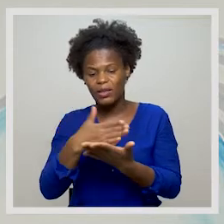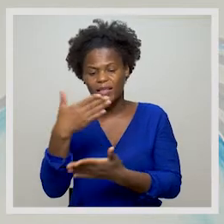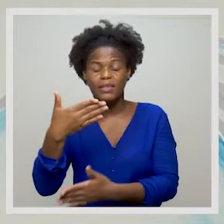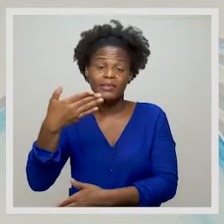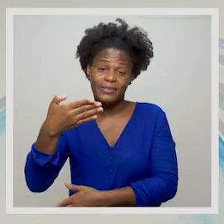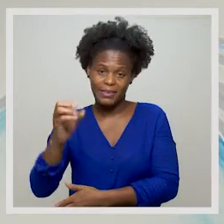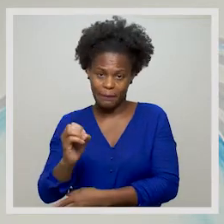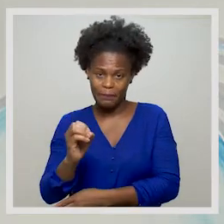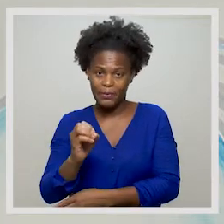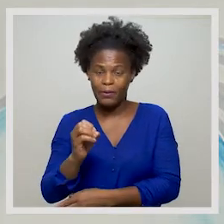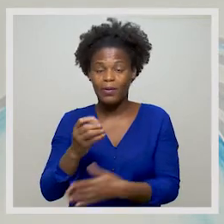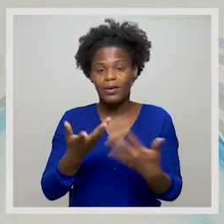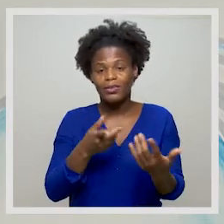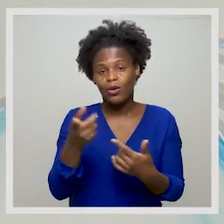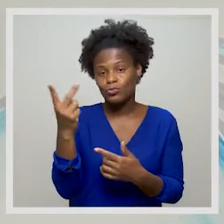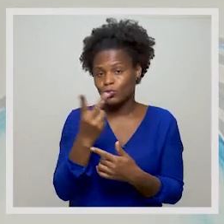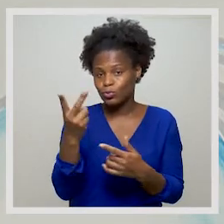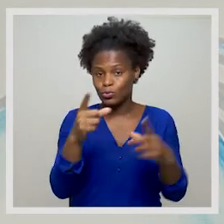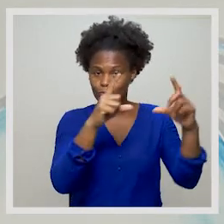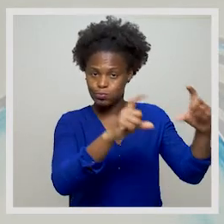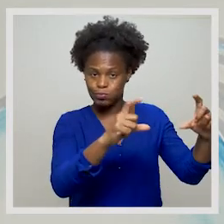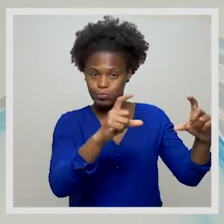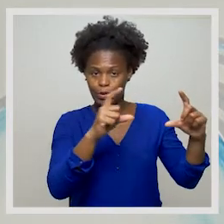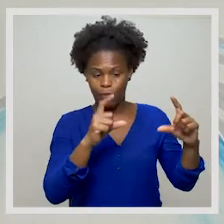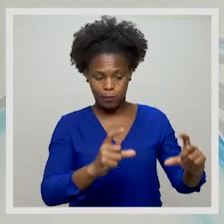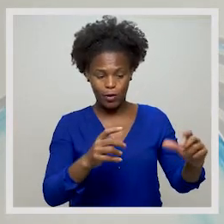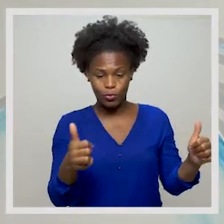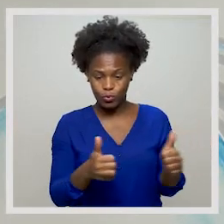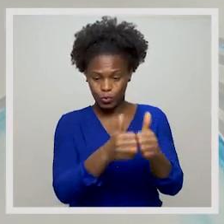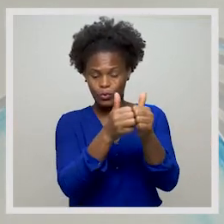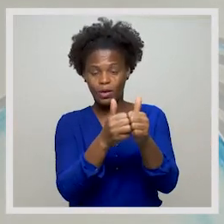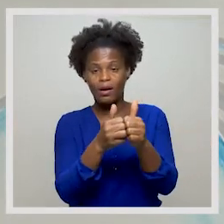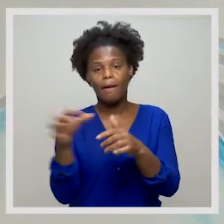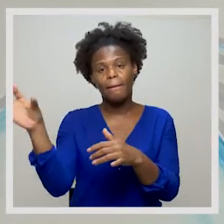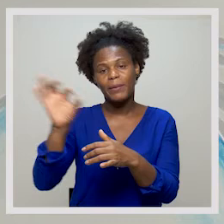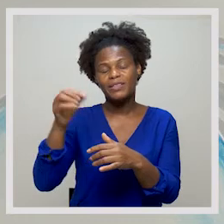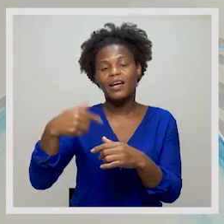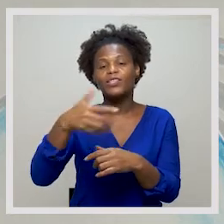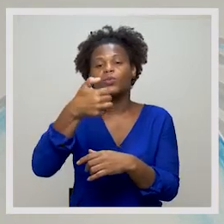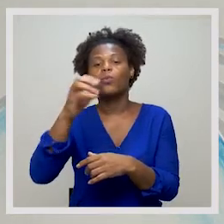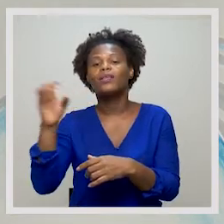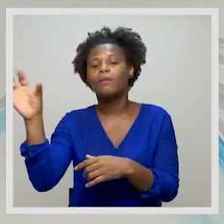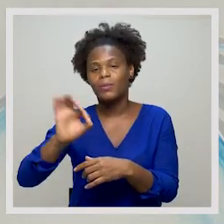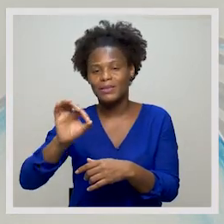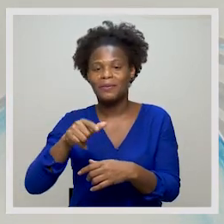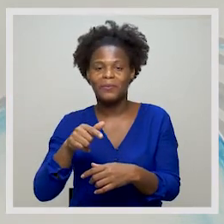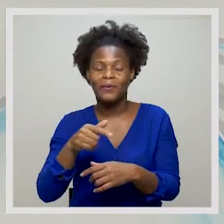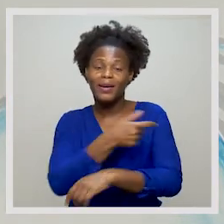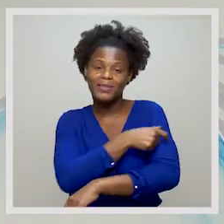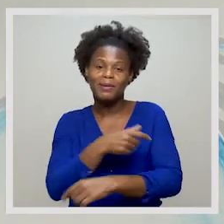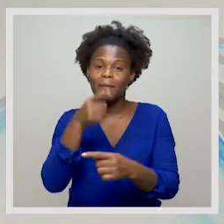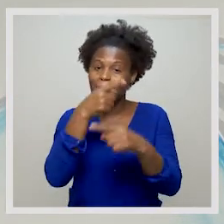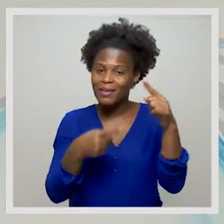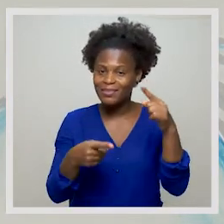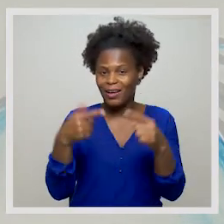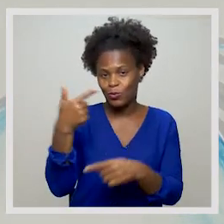a 170. Então, essas duas classes juntas vai nos dar uma percentagem de 50%, que corresponde